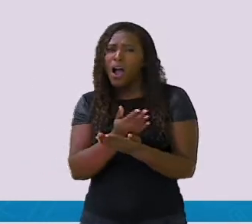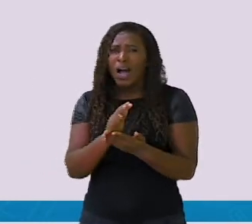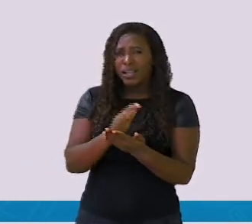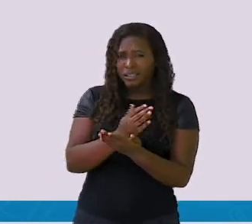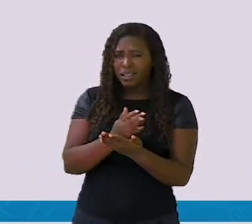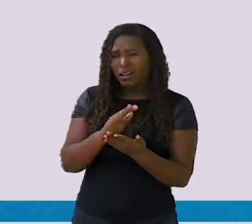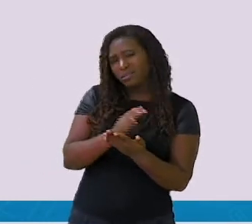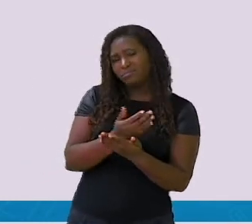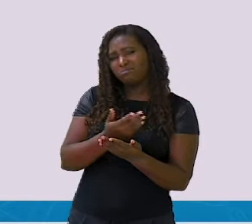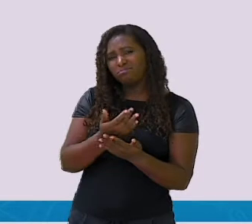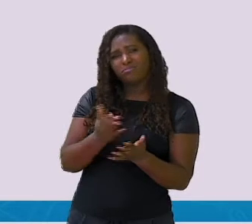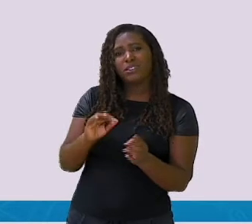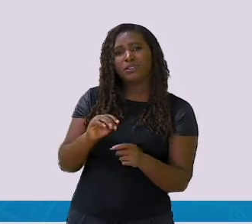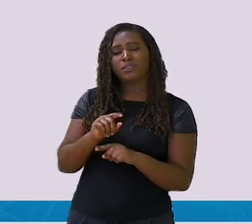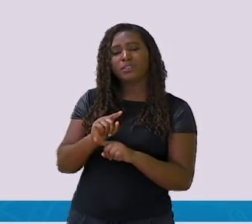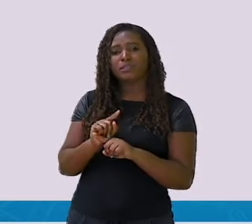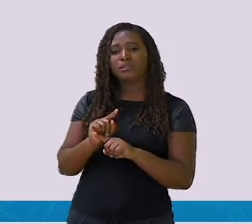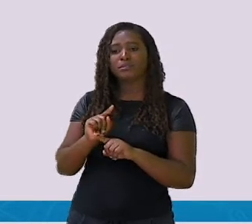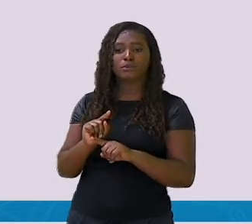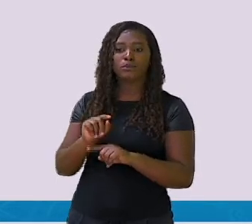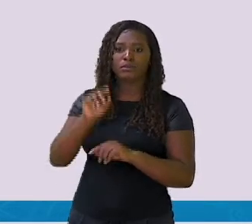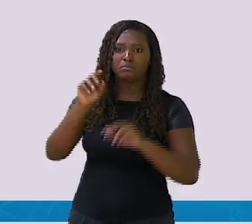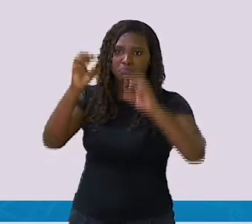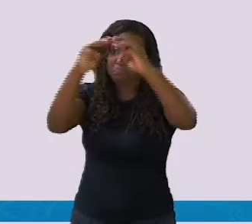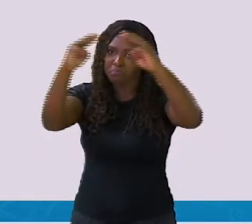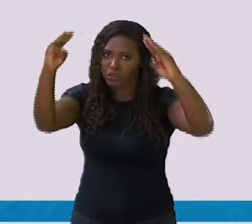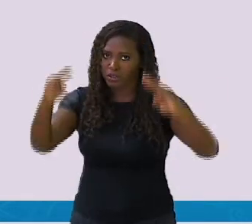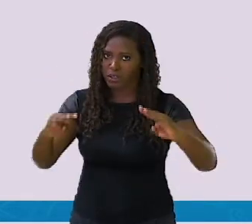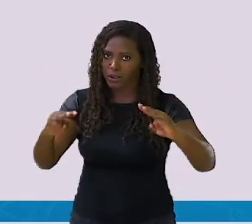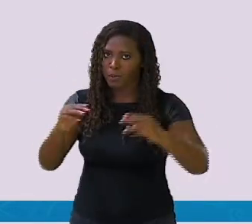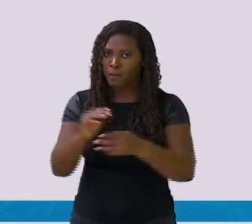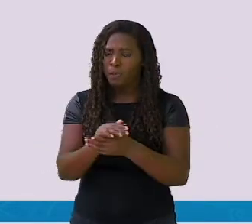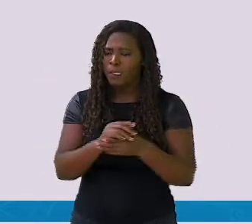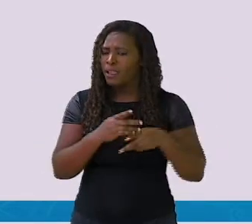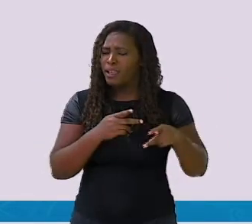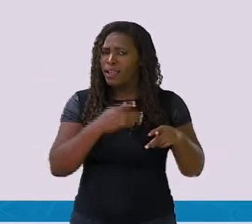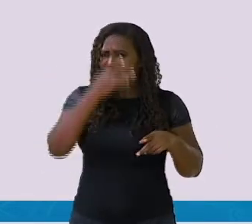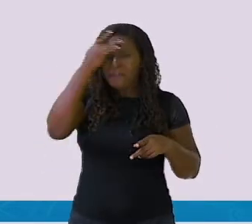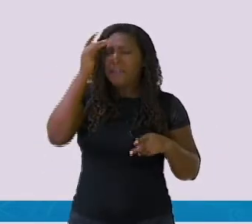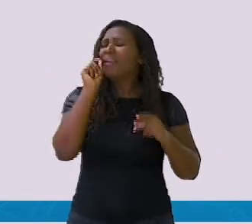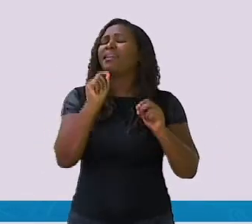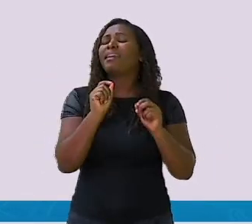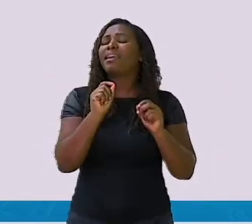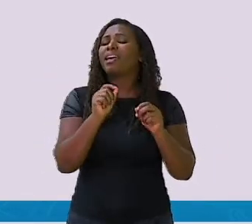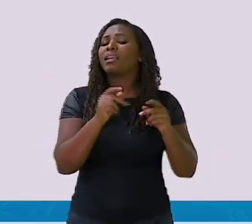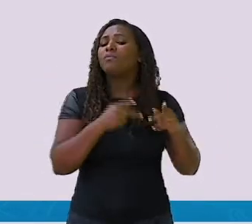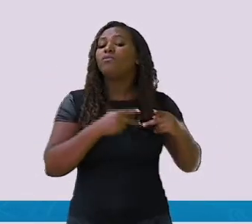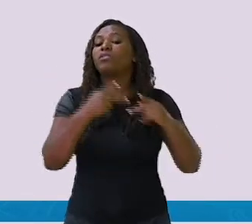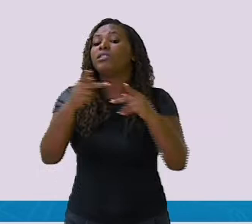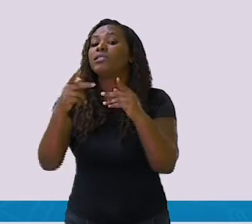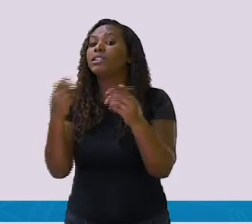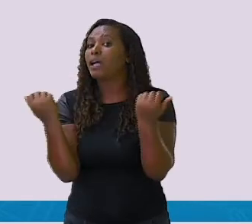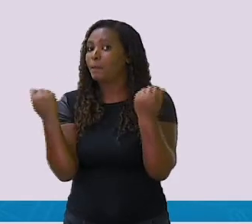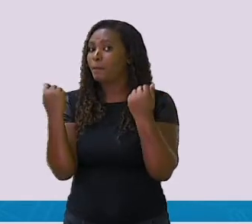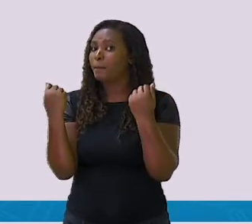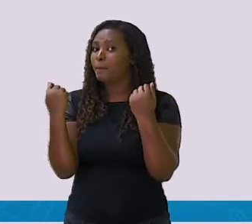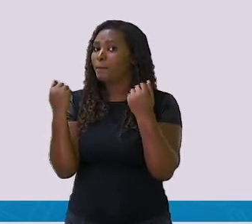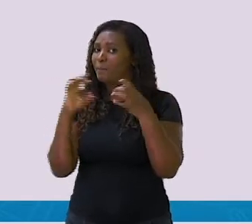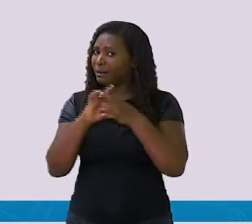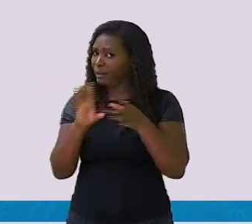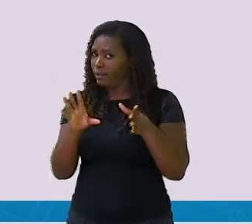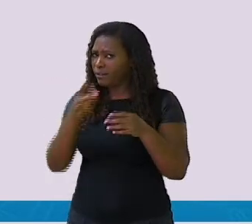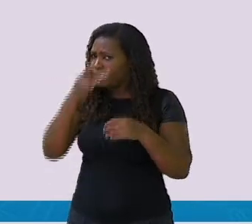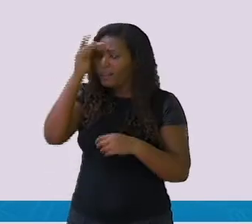que estudavam, que eram cientistas, que eram... não era para o público, nem todo mundo podia entrar no